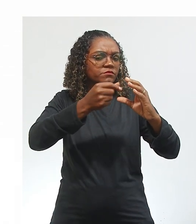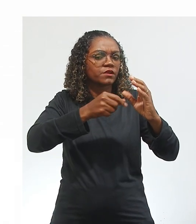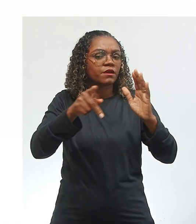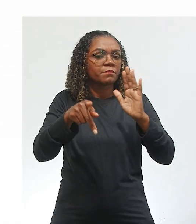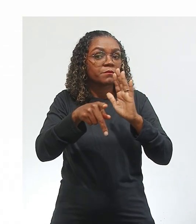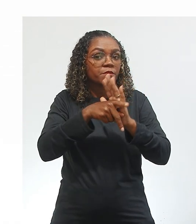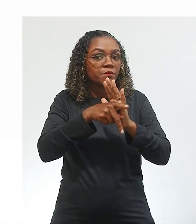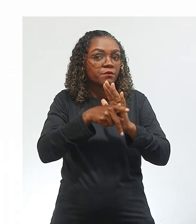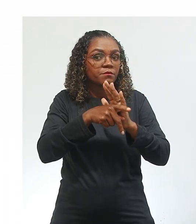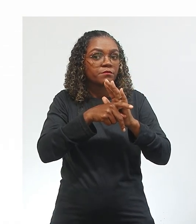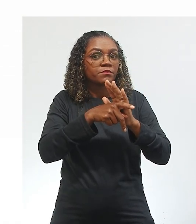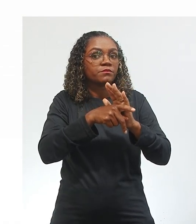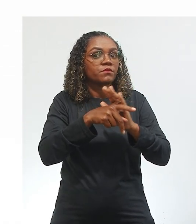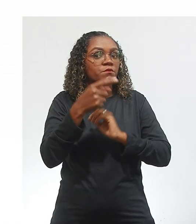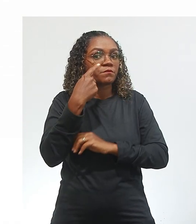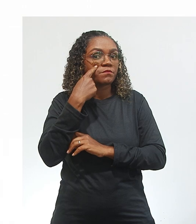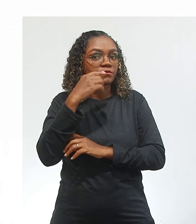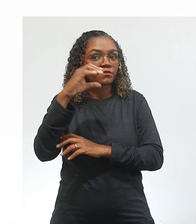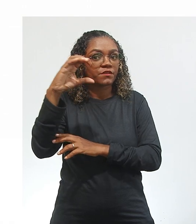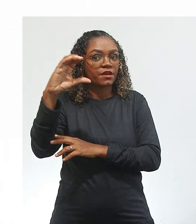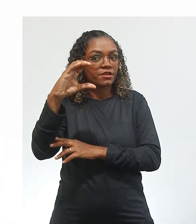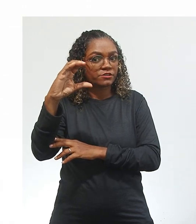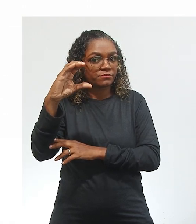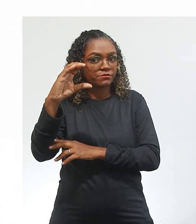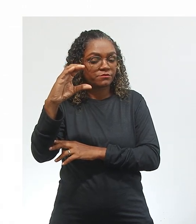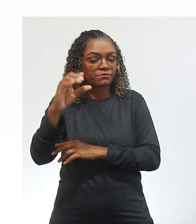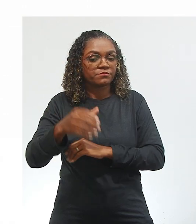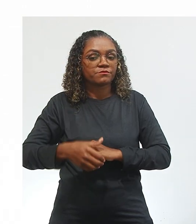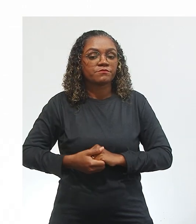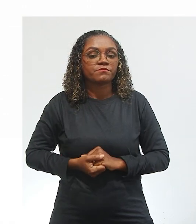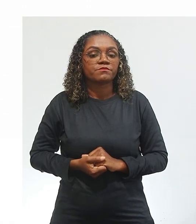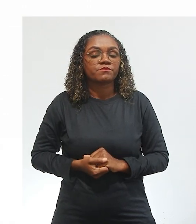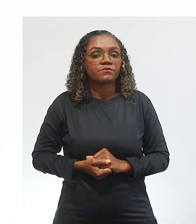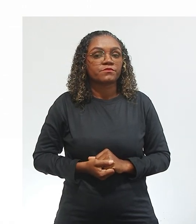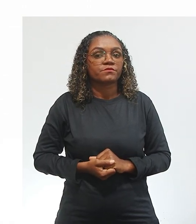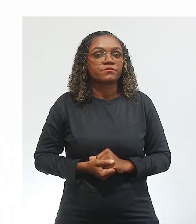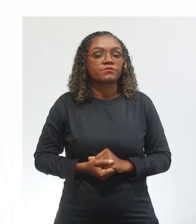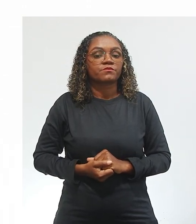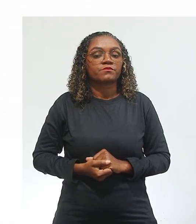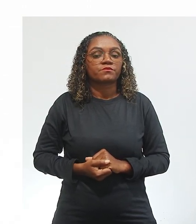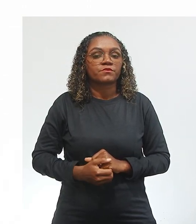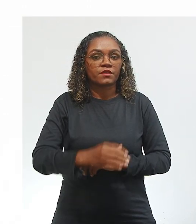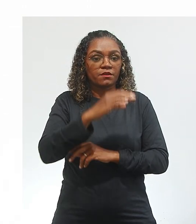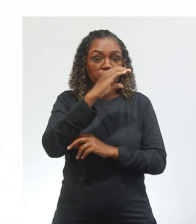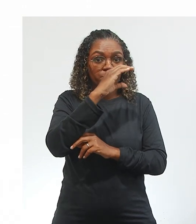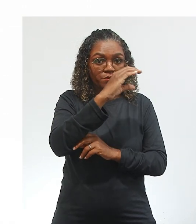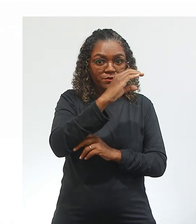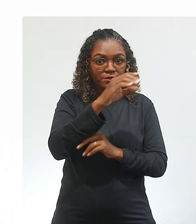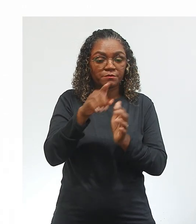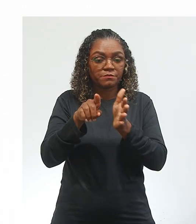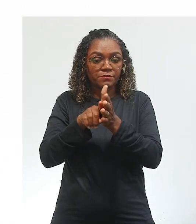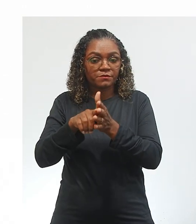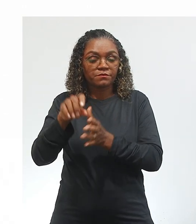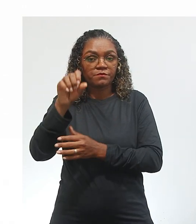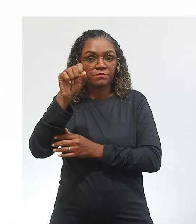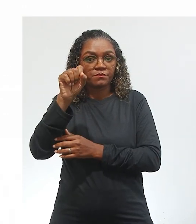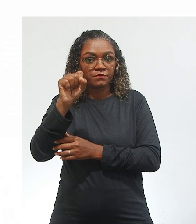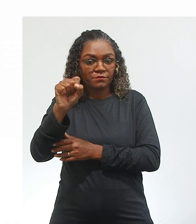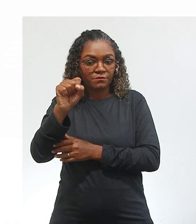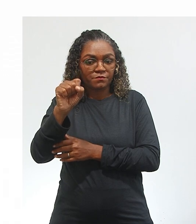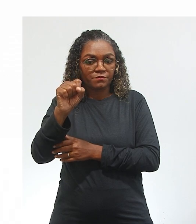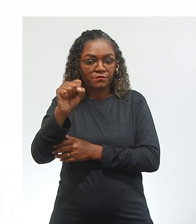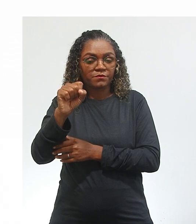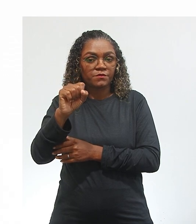para facilitar para vocês. Então, eu já posso lançar aqui direto, né? Conta credora, capital social, no valor